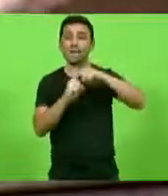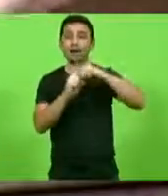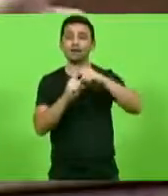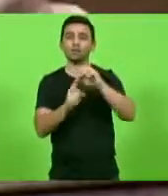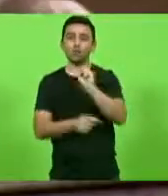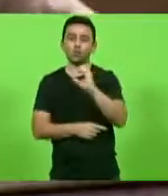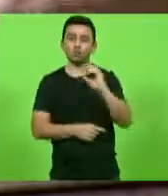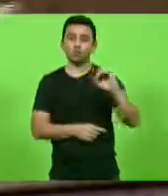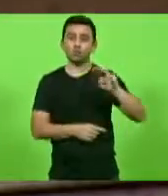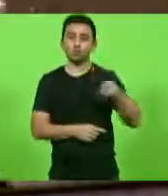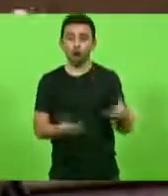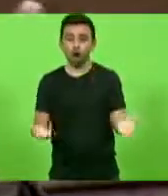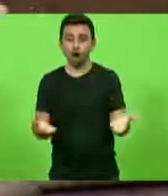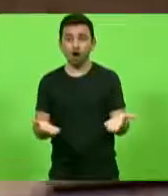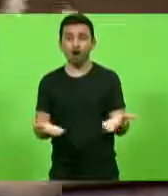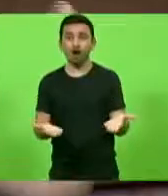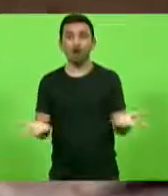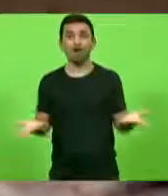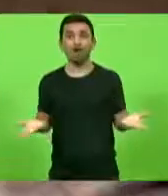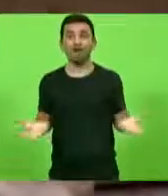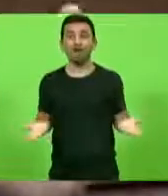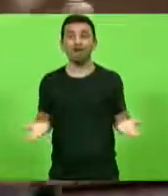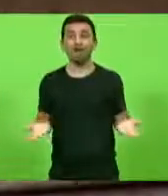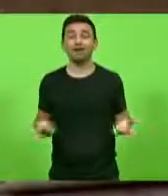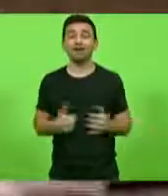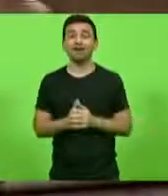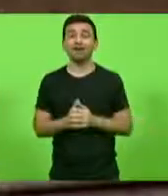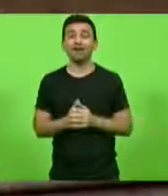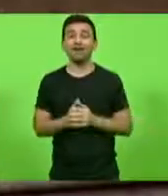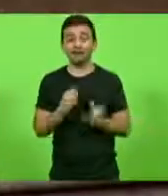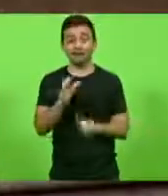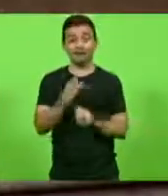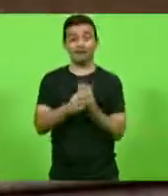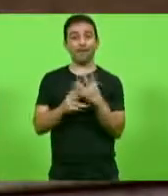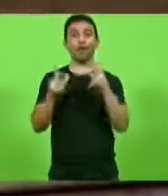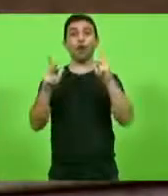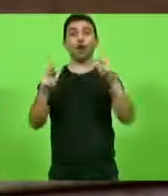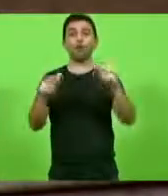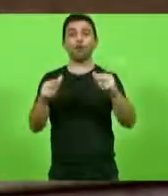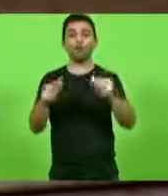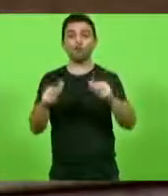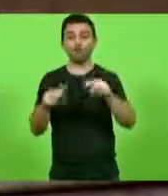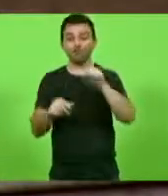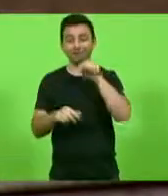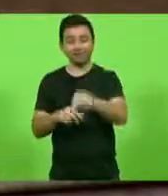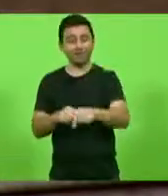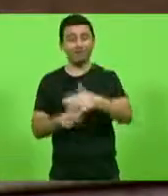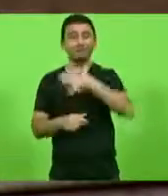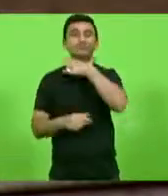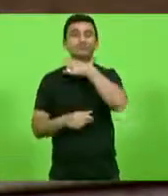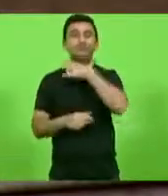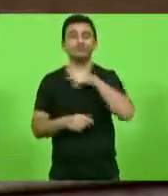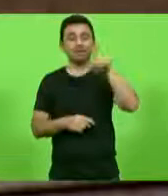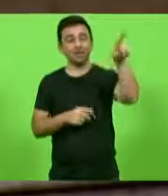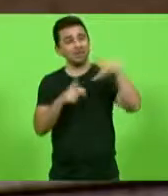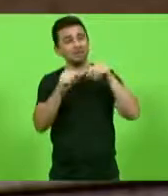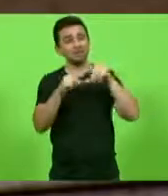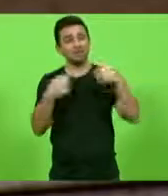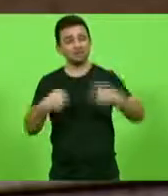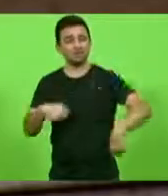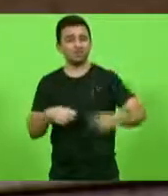contratando hoje. Nós estamos criando dívida para pagar o que é de Brasília, o que Brasília deveria devolver para a